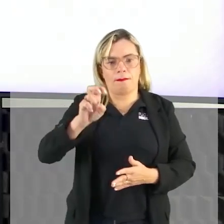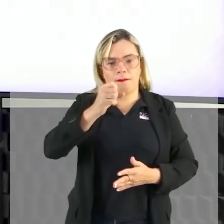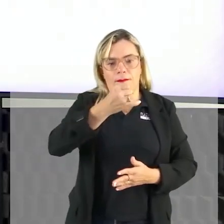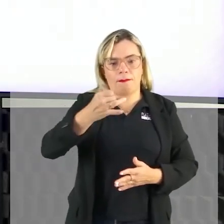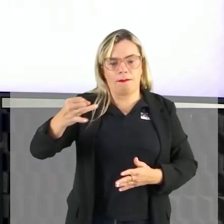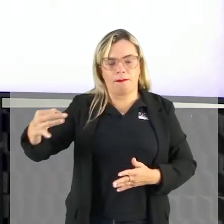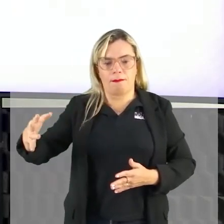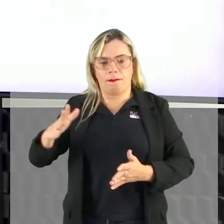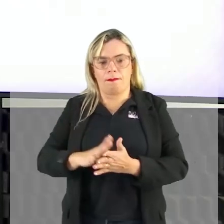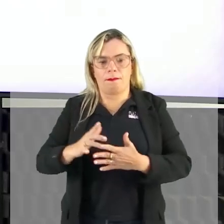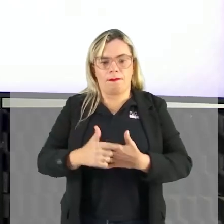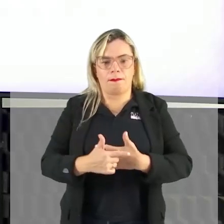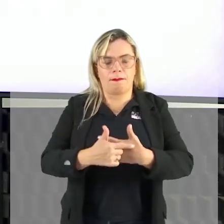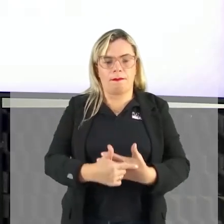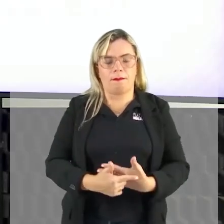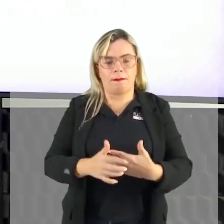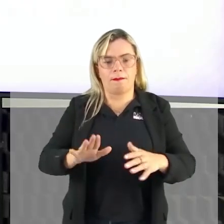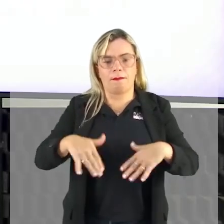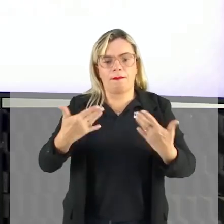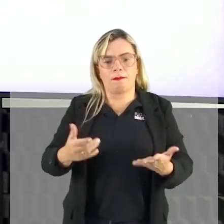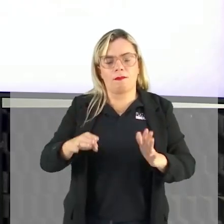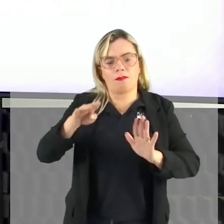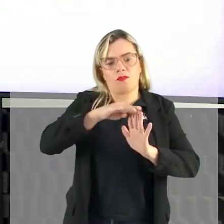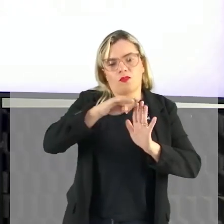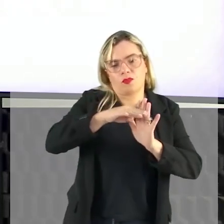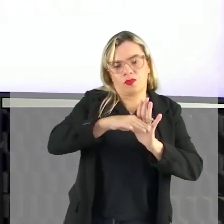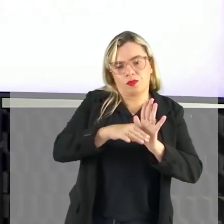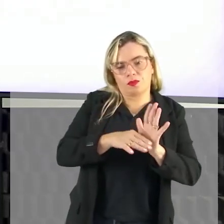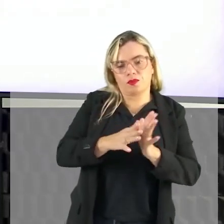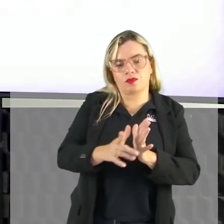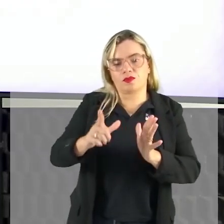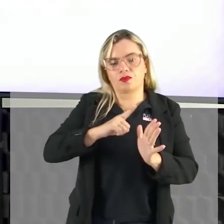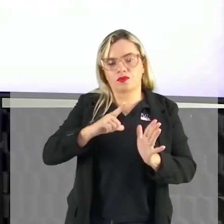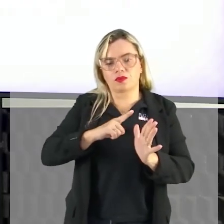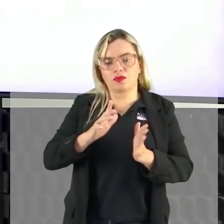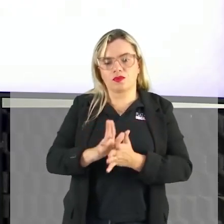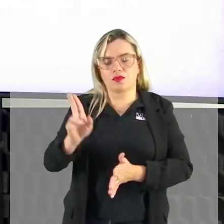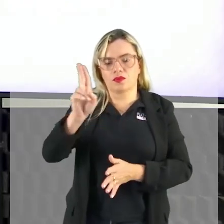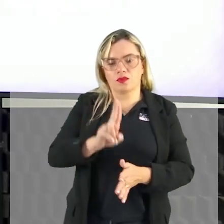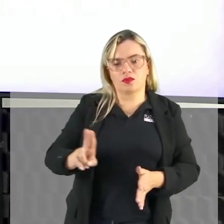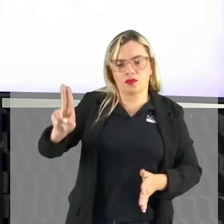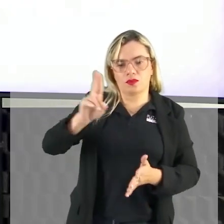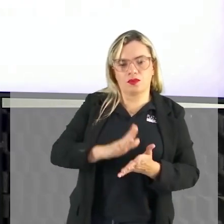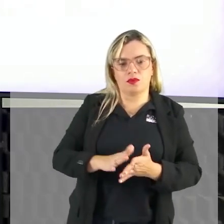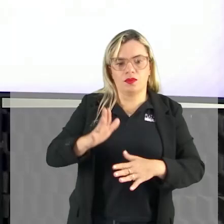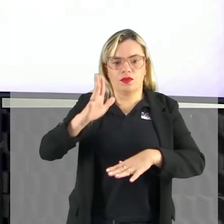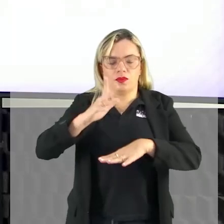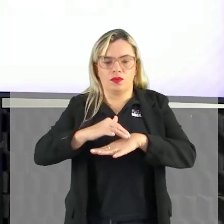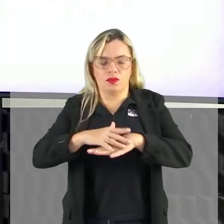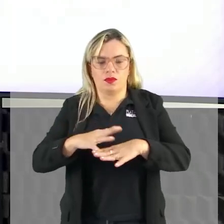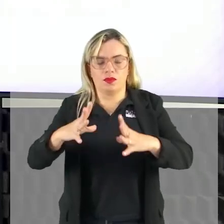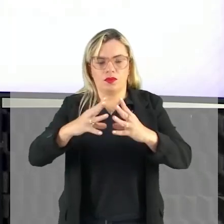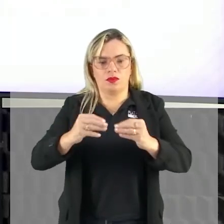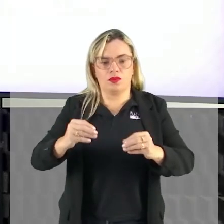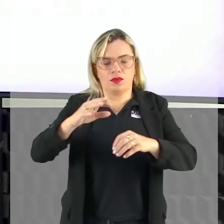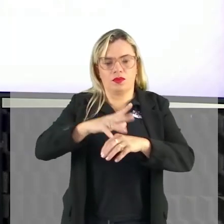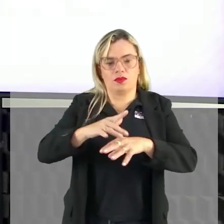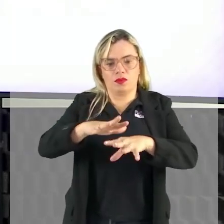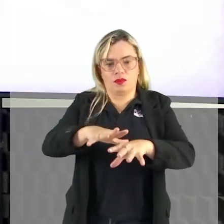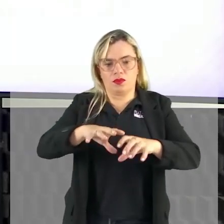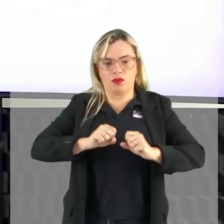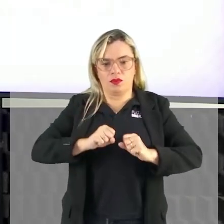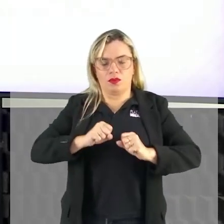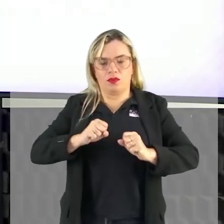5 ações. Qual dos antimicrobianos deve ser utilizado para curar uma